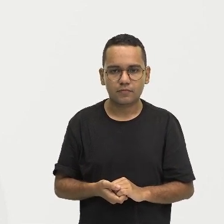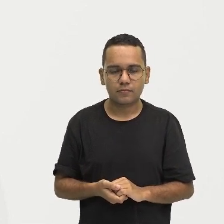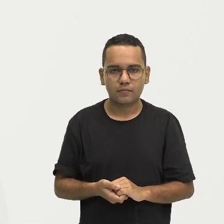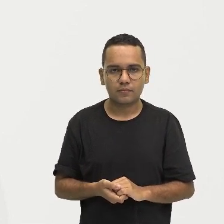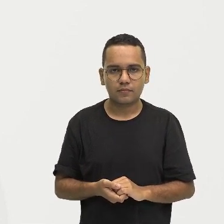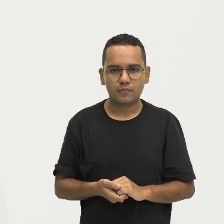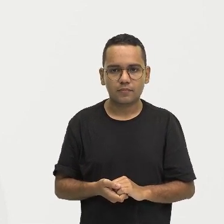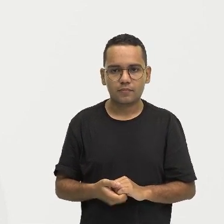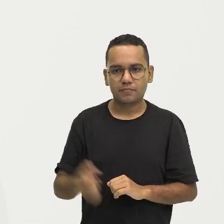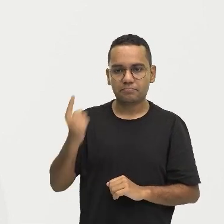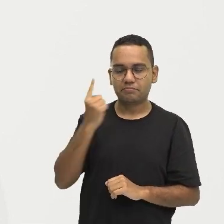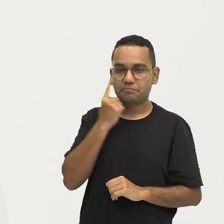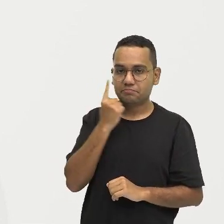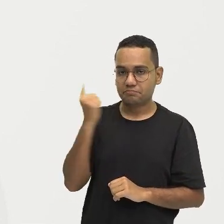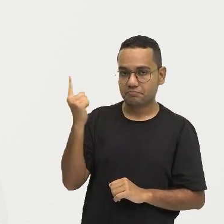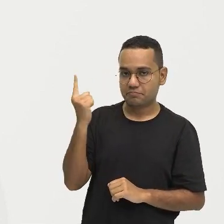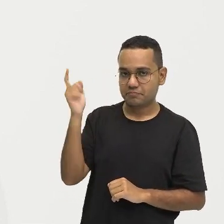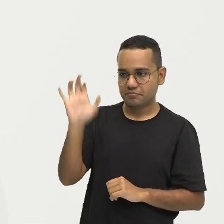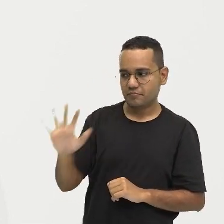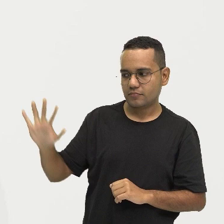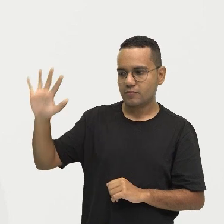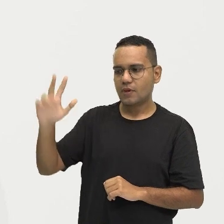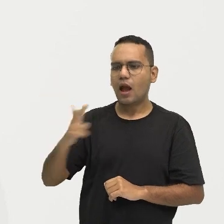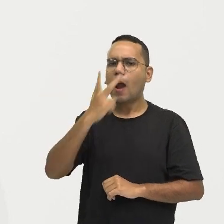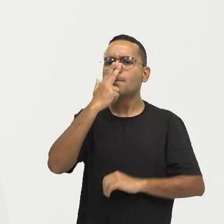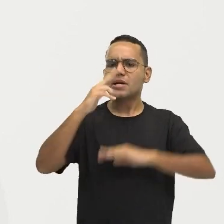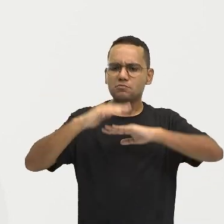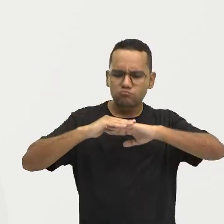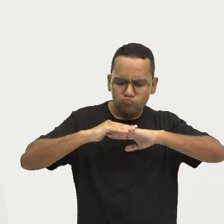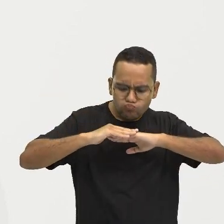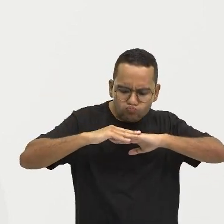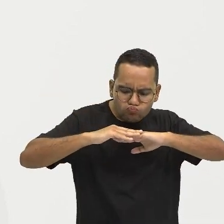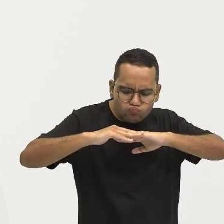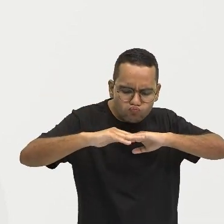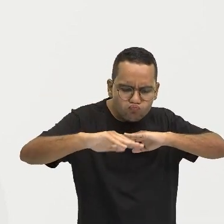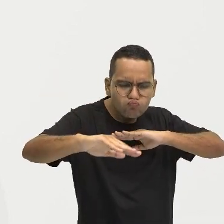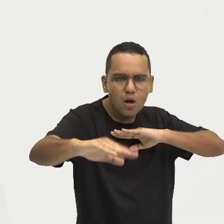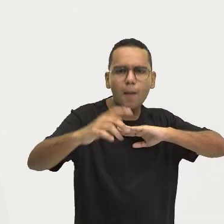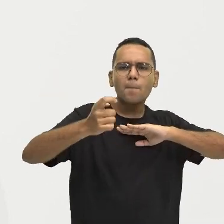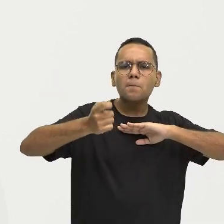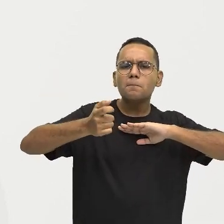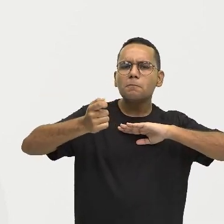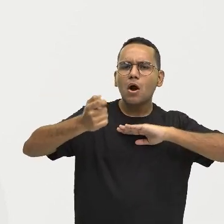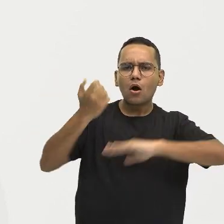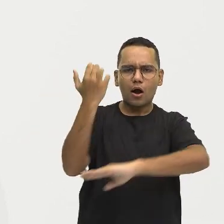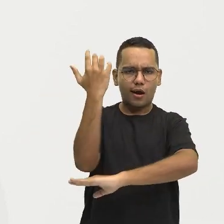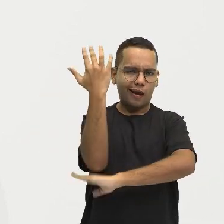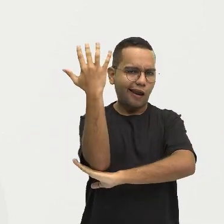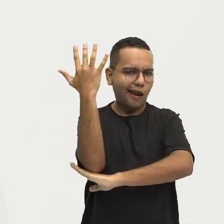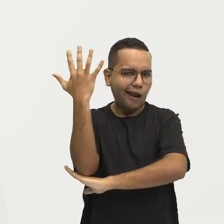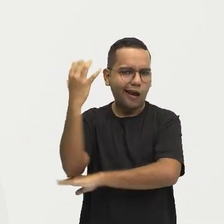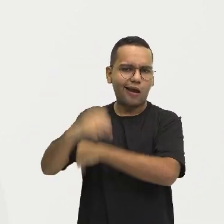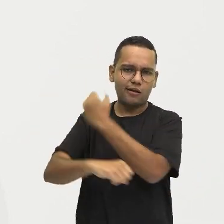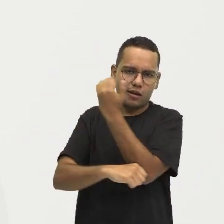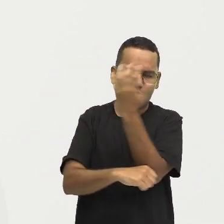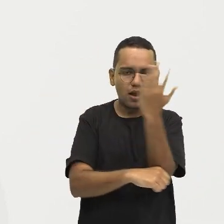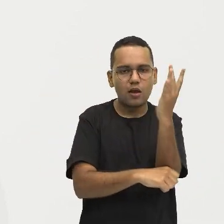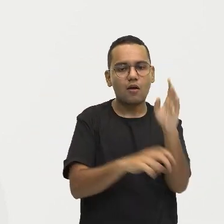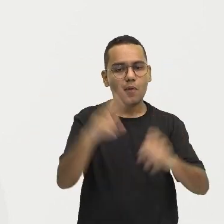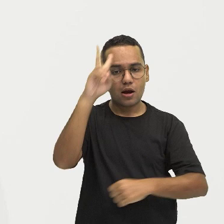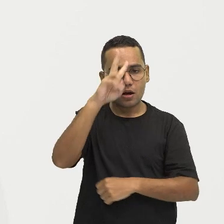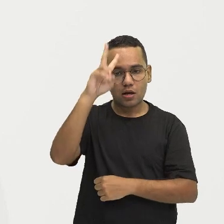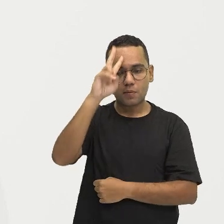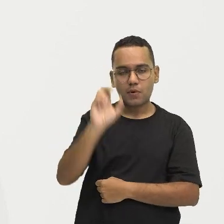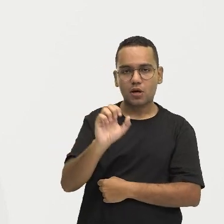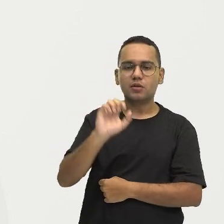gente consegue ver, né, que é um grande campo, né, e ali tem poucas árvores, e aí o clima do Pampa ele vai ser subtropical, com